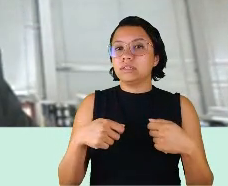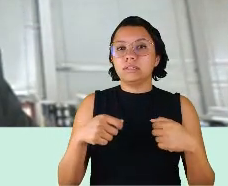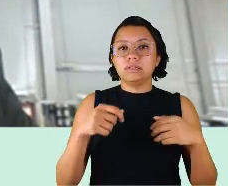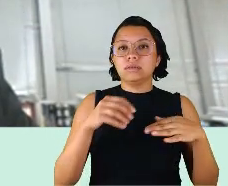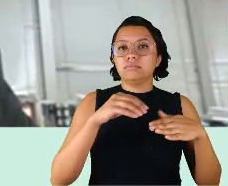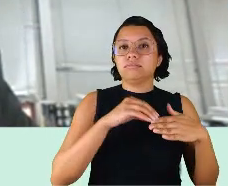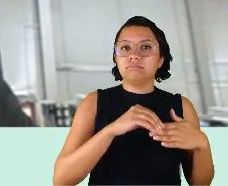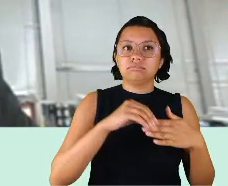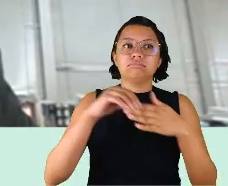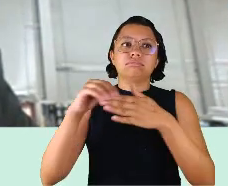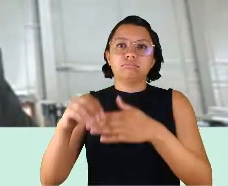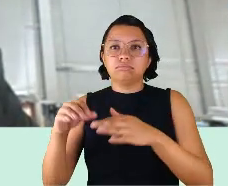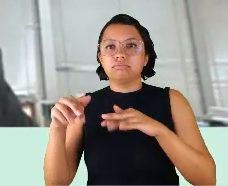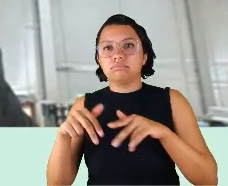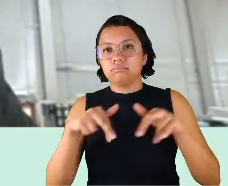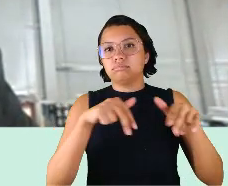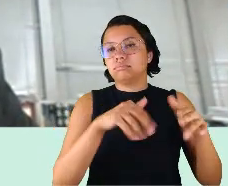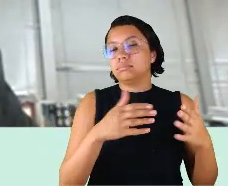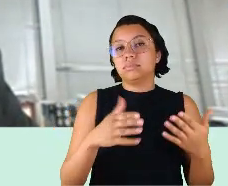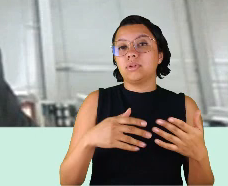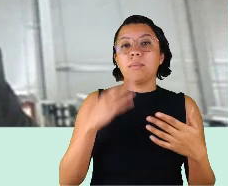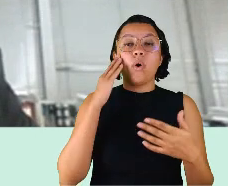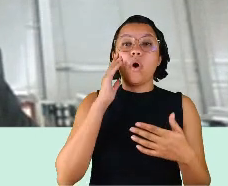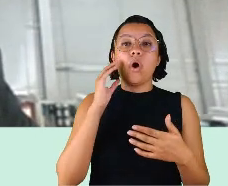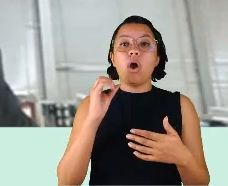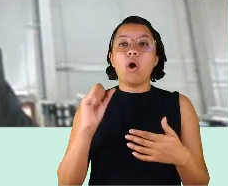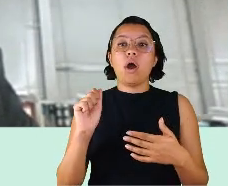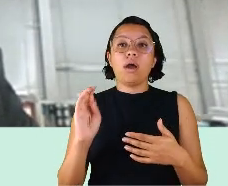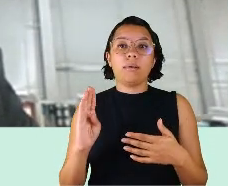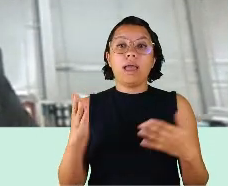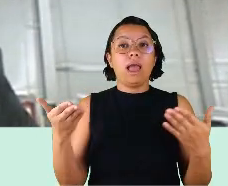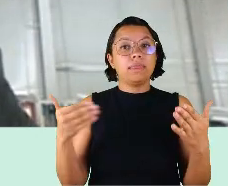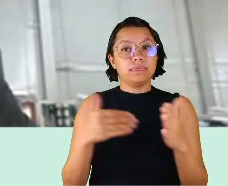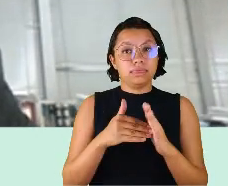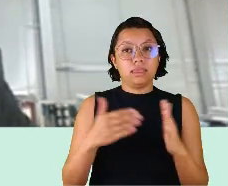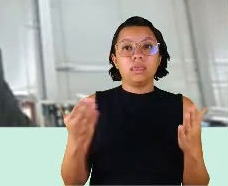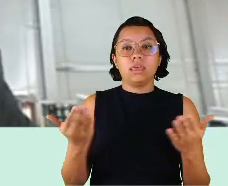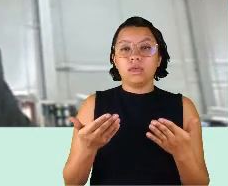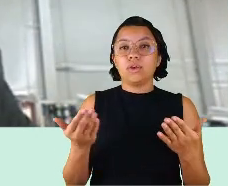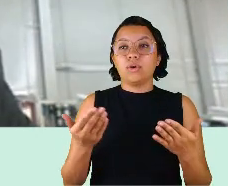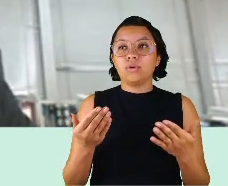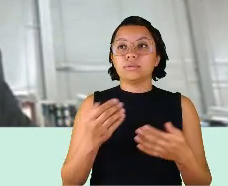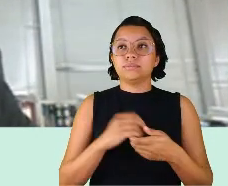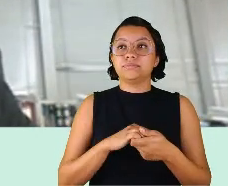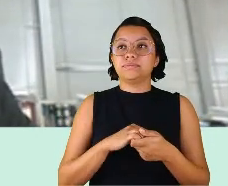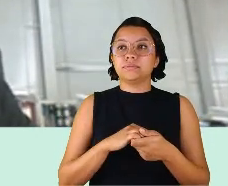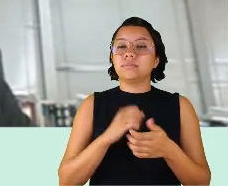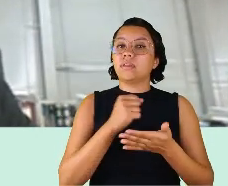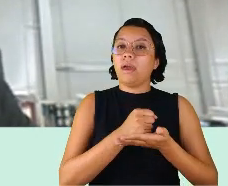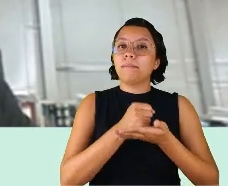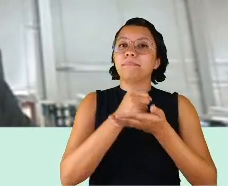Então, pelo que eu entendo, a OAB, até o momento, né, dá